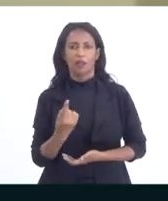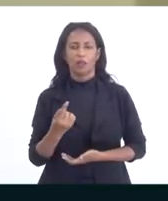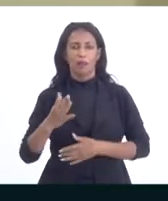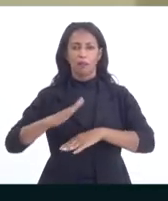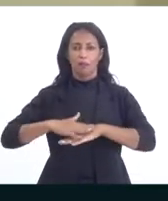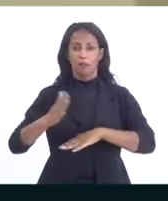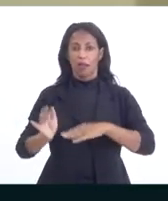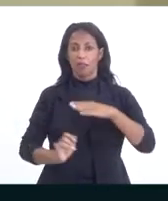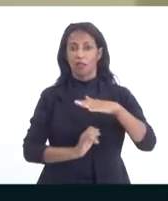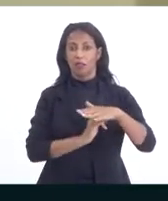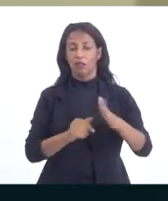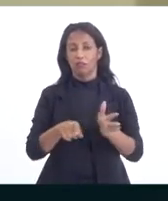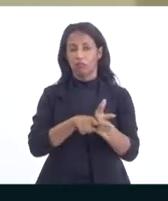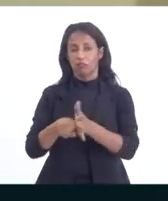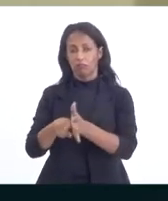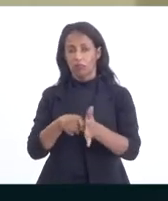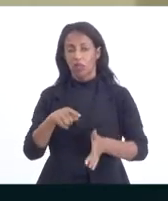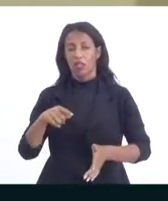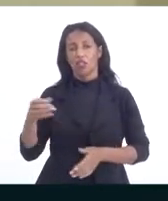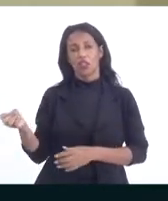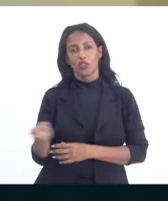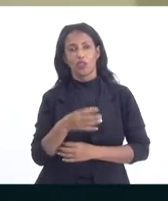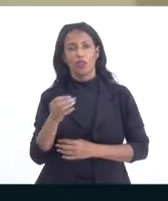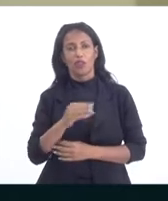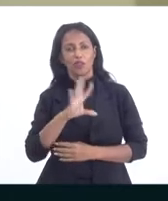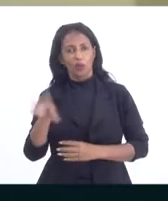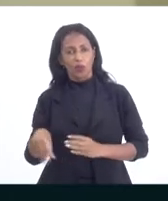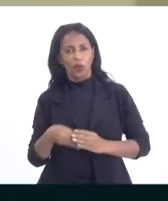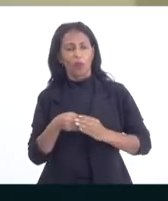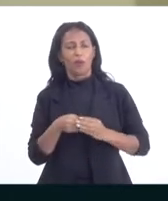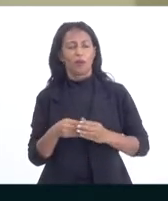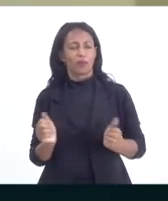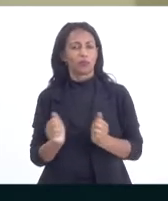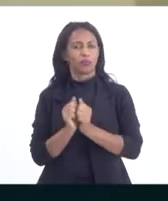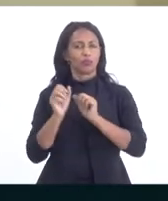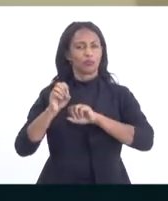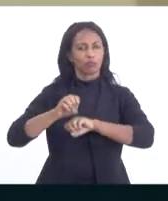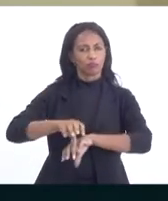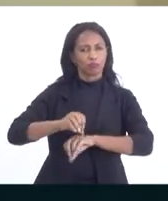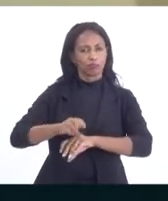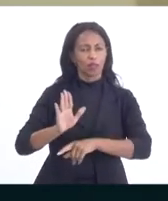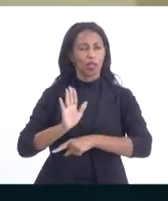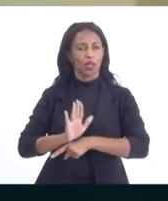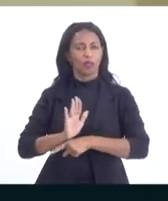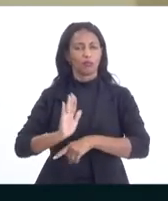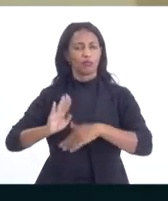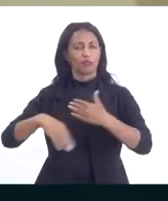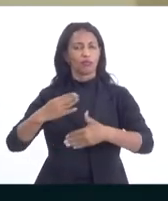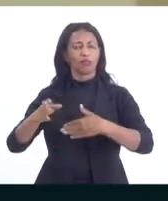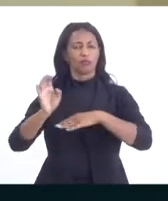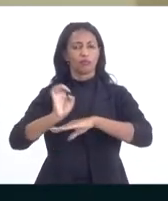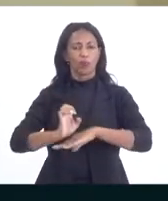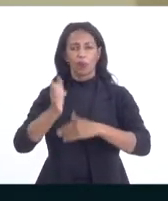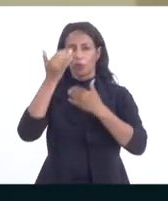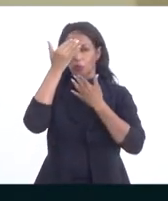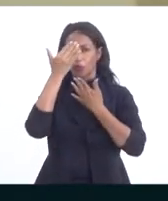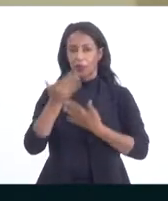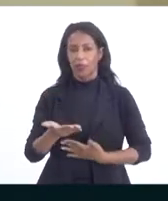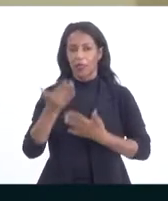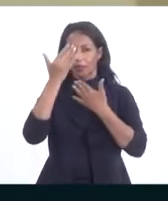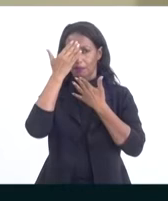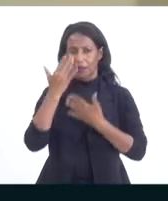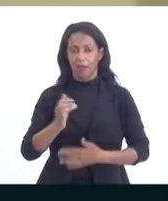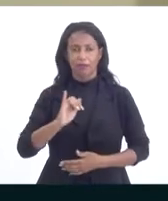demais instituições de pesquisa e inovação que também complementam, junto com a educação, a contribuição ao desenvolvimento do estado. Então, muito obrigado, obrigado